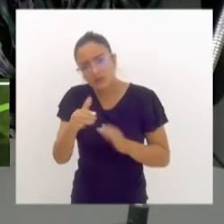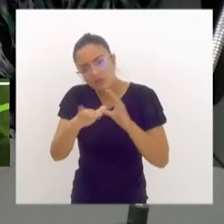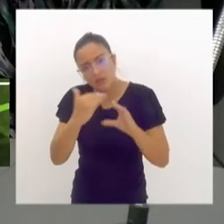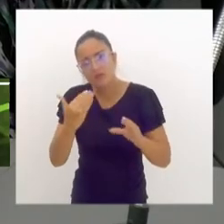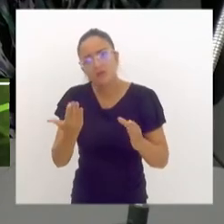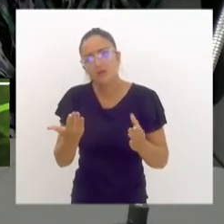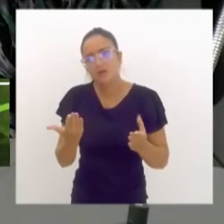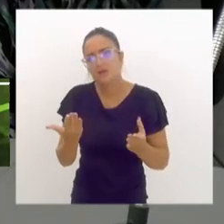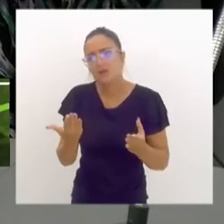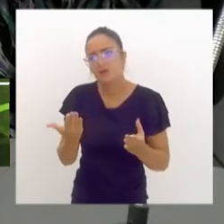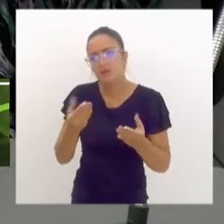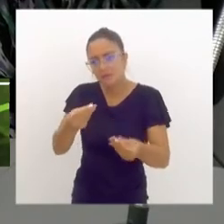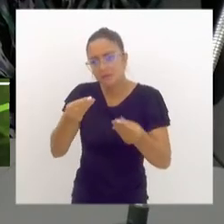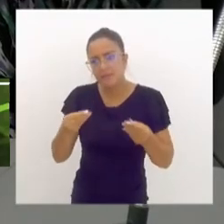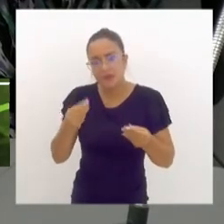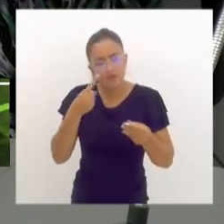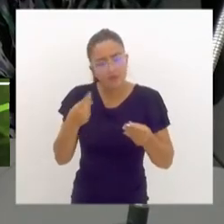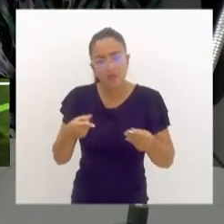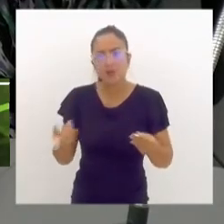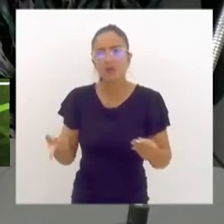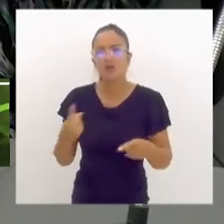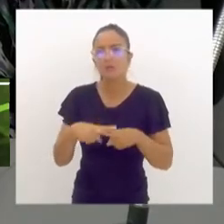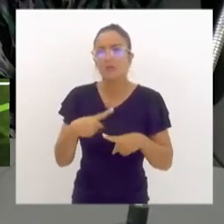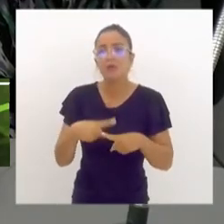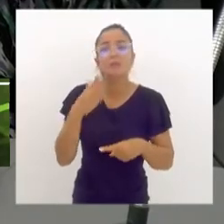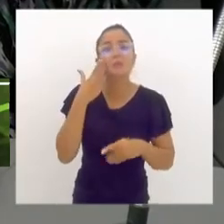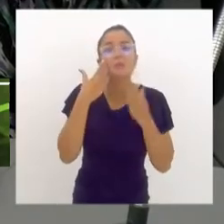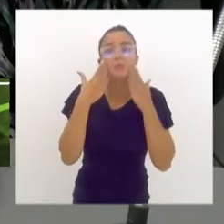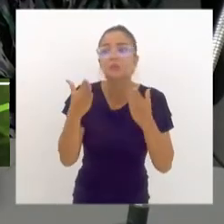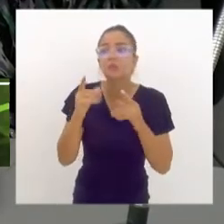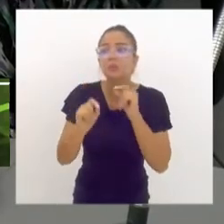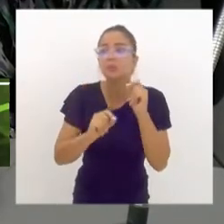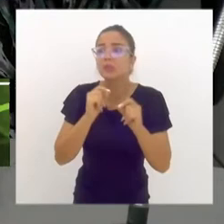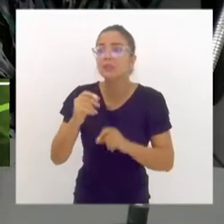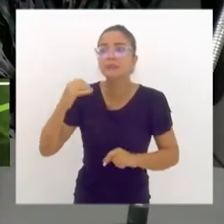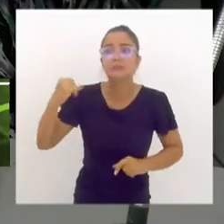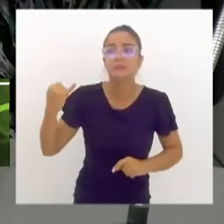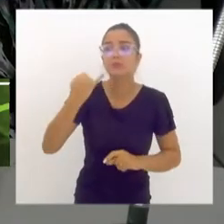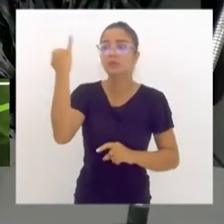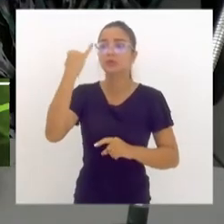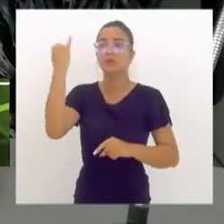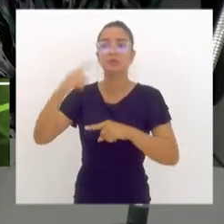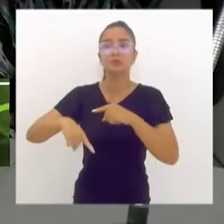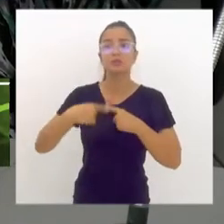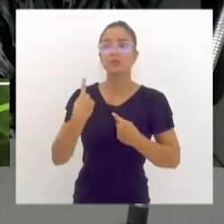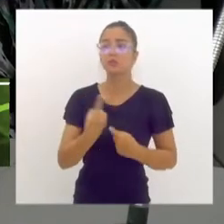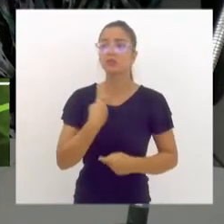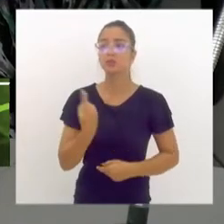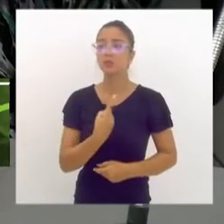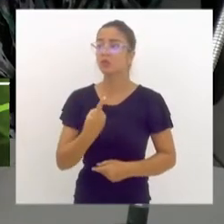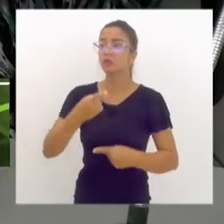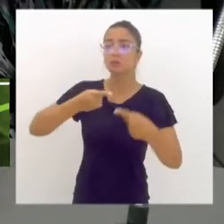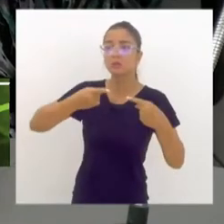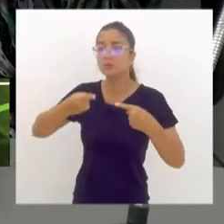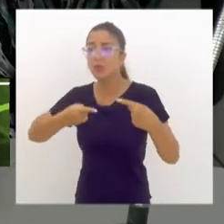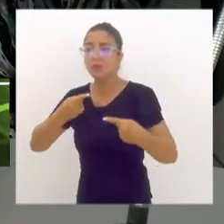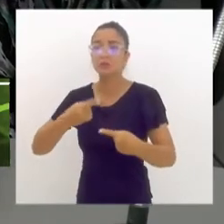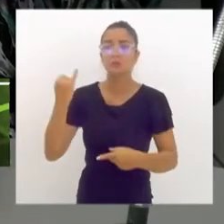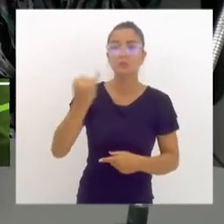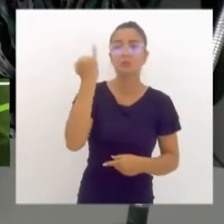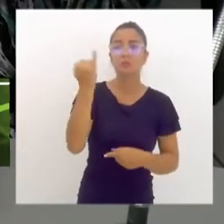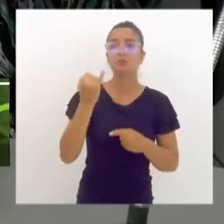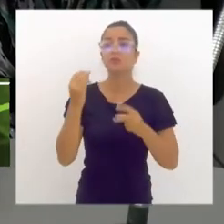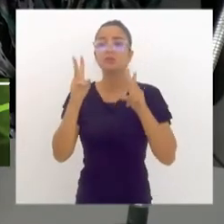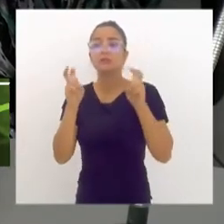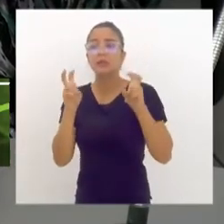só mostra, deputado Flávio, quão importante é a gente fazer esse debate sobre o orçamento destinado à educação pública, né? O estado do Rio de Janeiro há